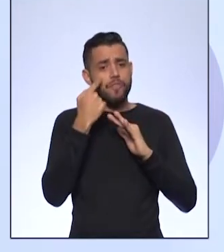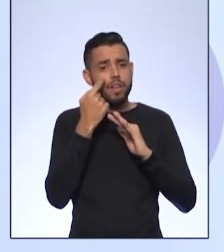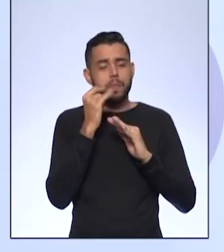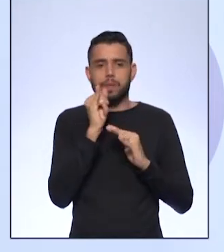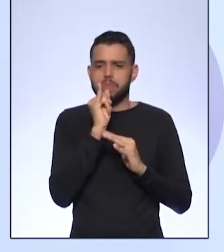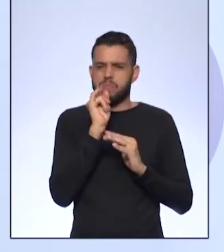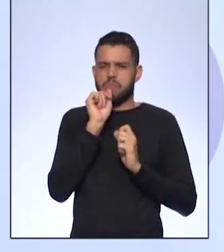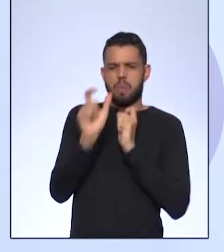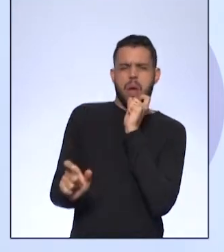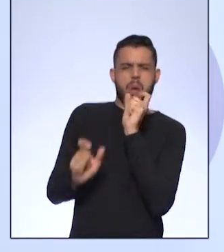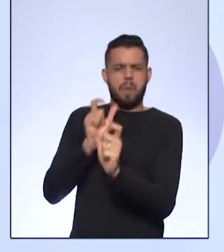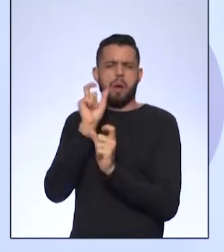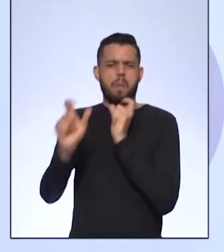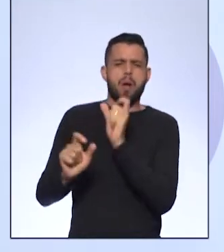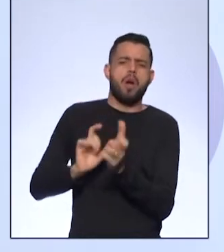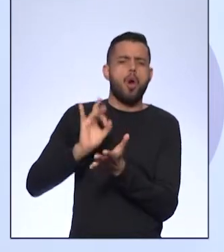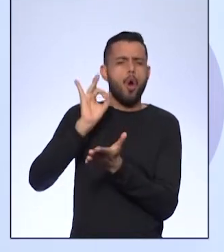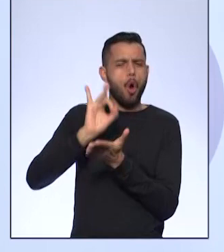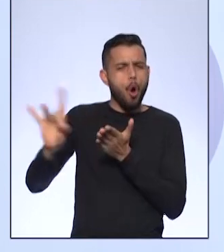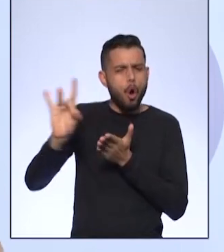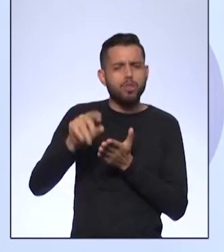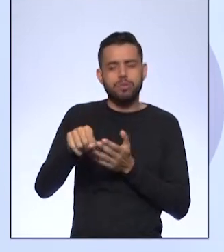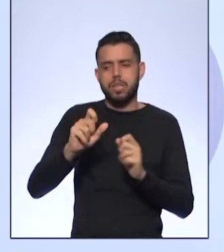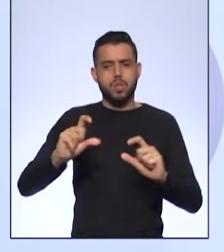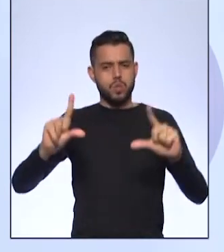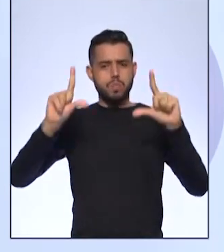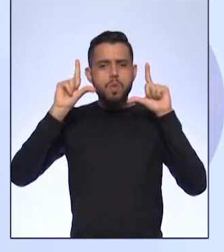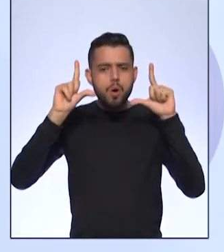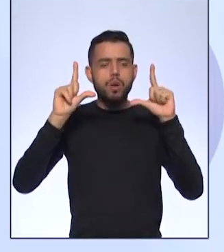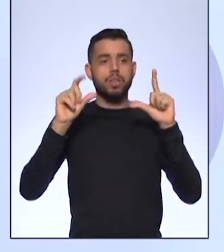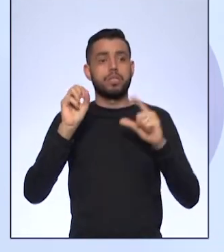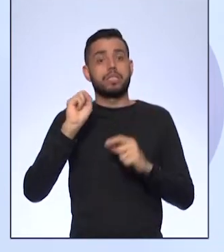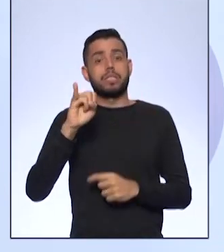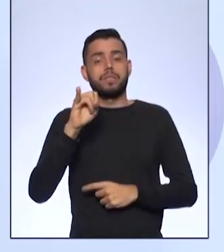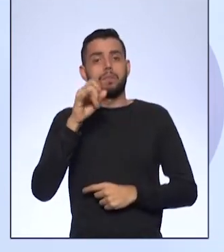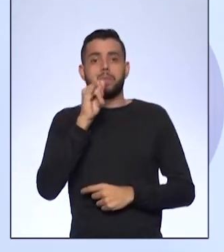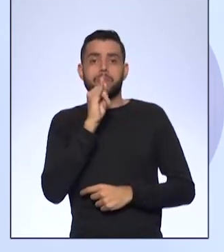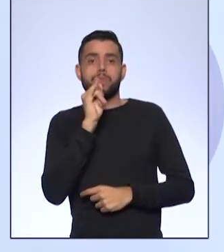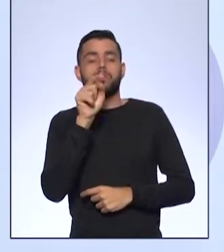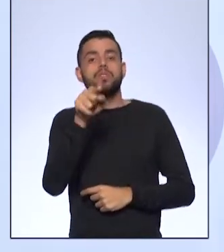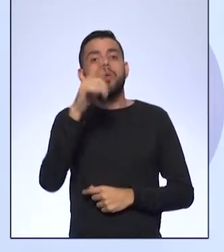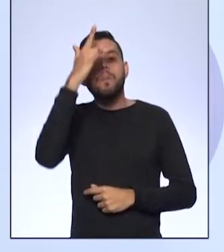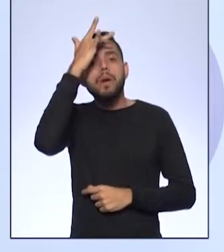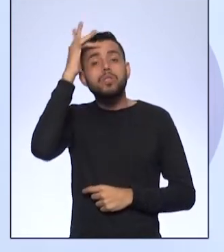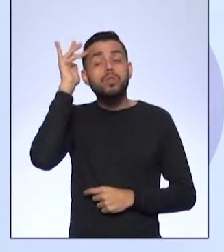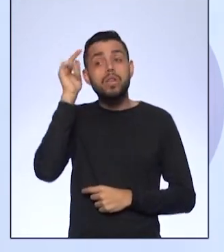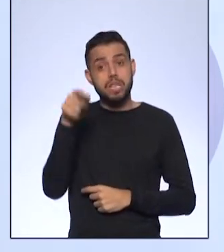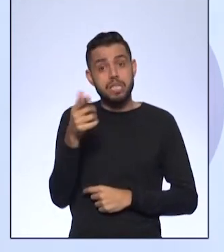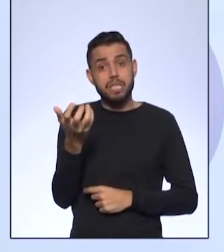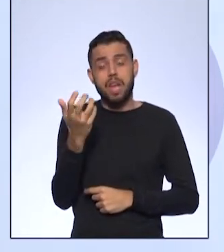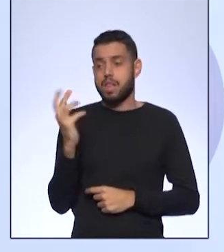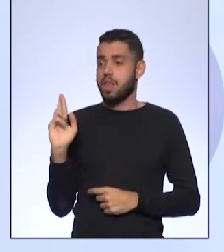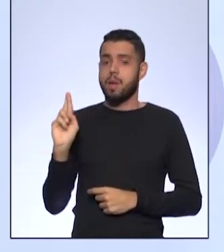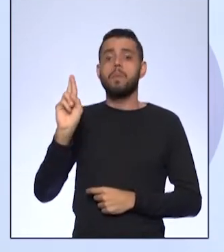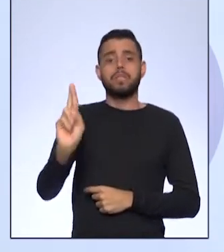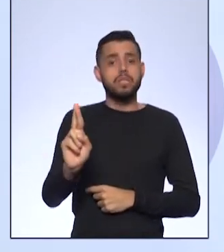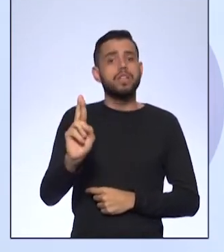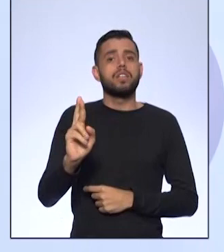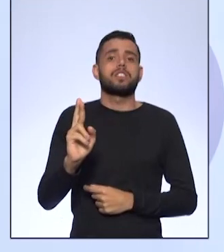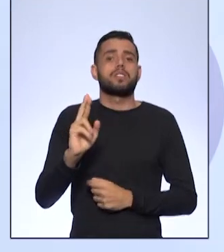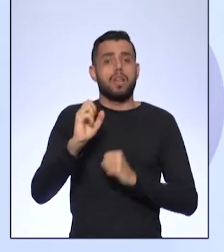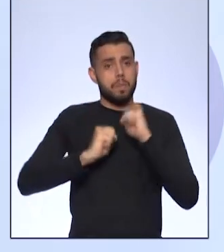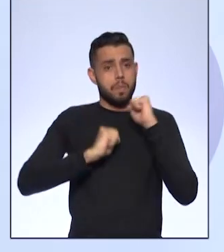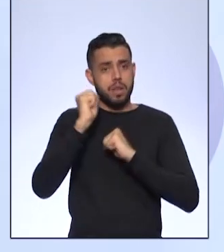palavra de ódio, para ver o quanto você se expõe, se você é uma pessoa que, por exemplo, eles querem como representante da empresa,